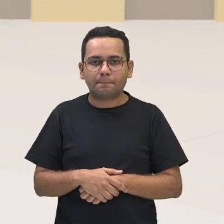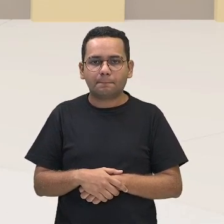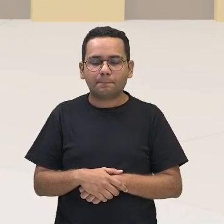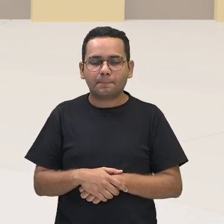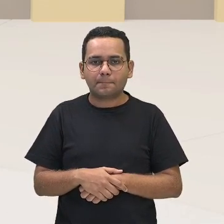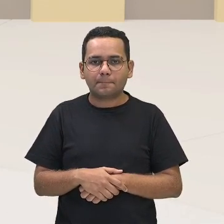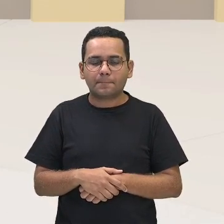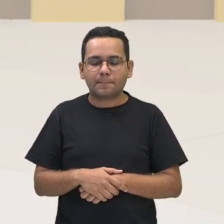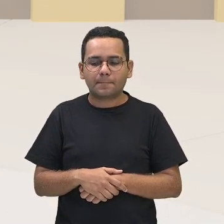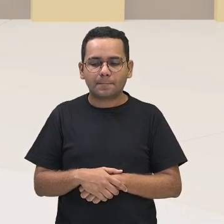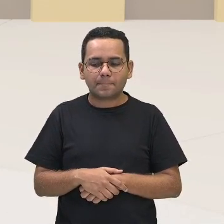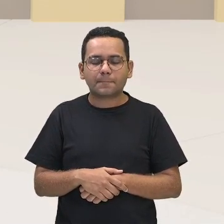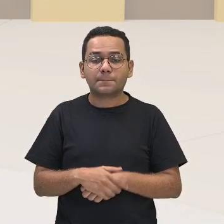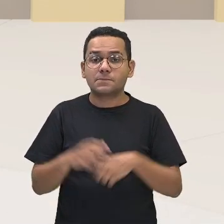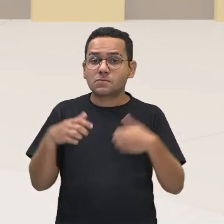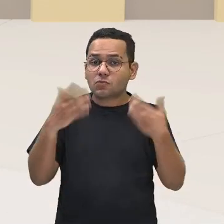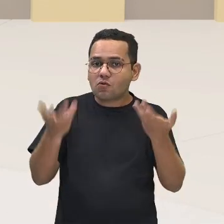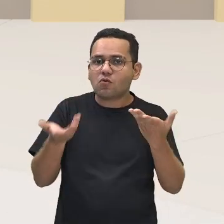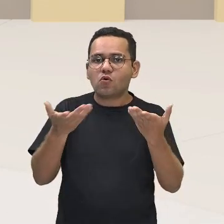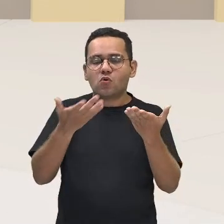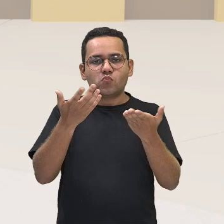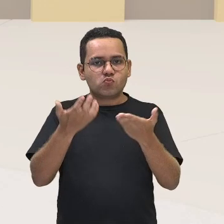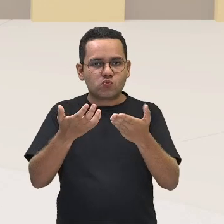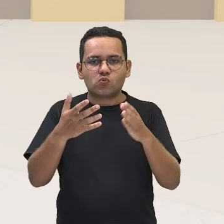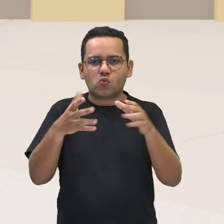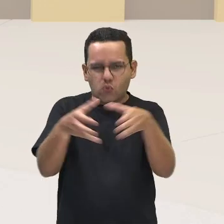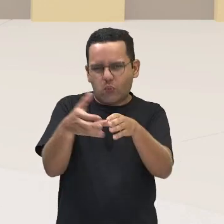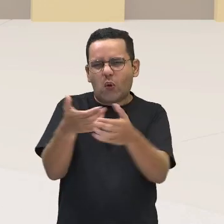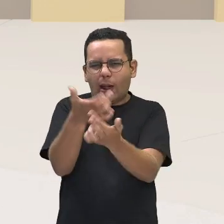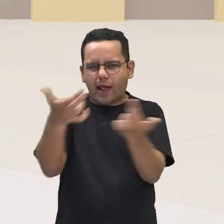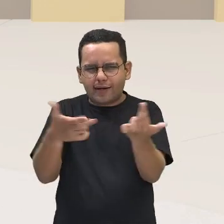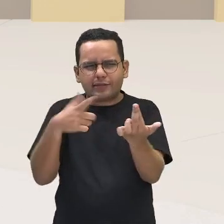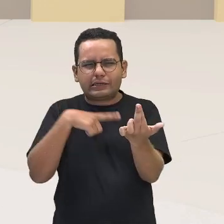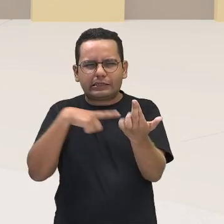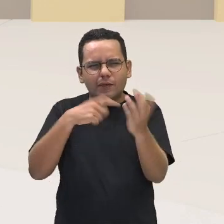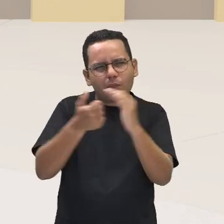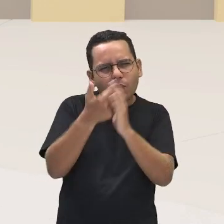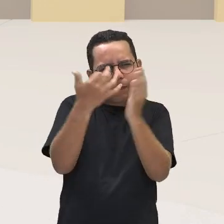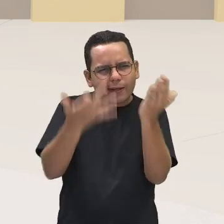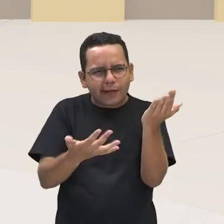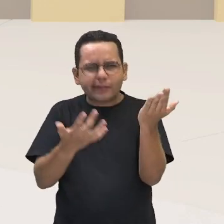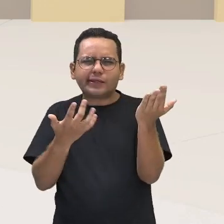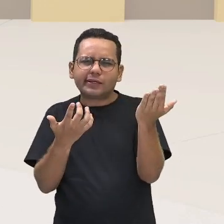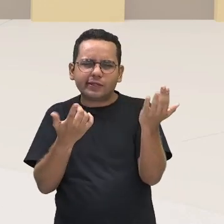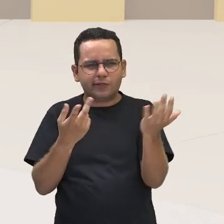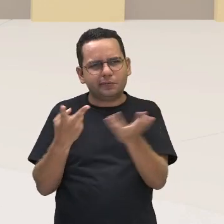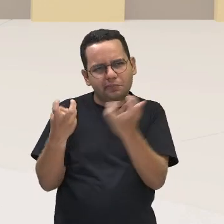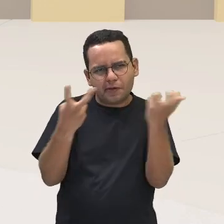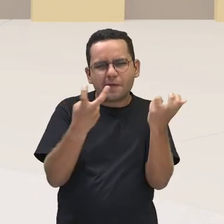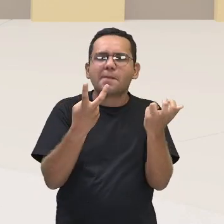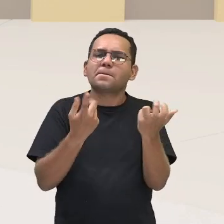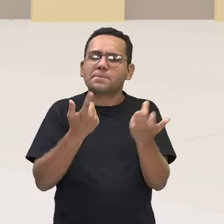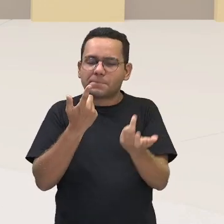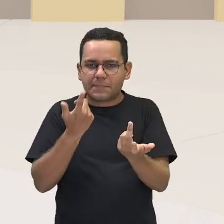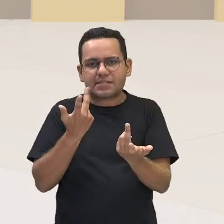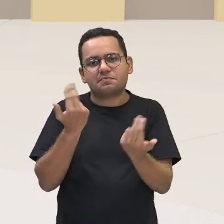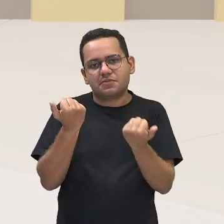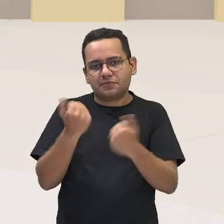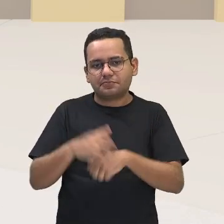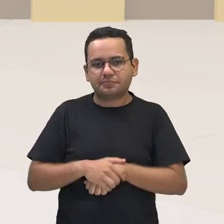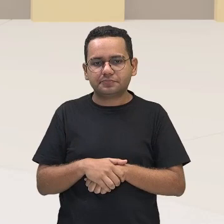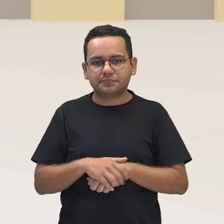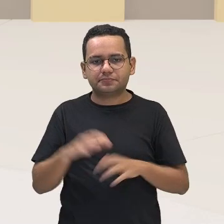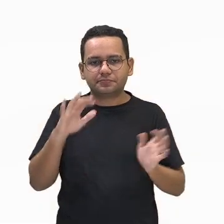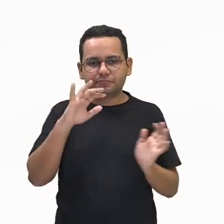está característico, que tem, você percebe mais em vários indivíduos, certo? Então, reflitam sobre isso. E o